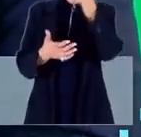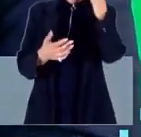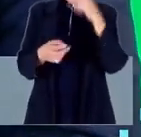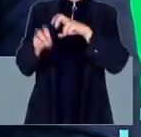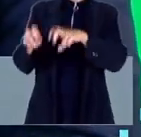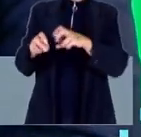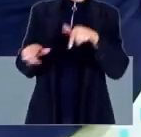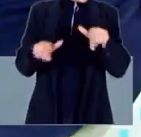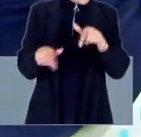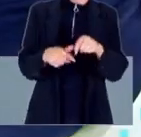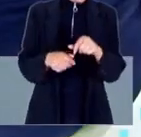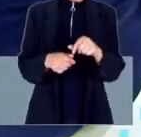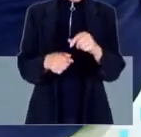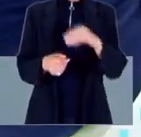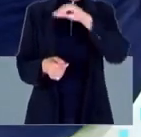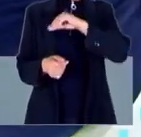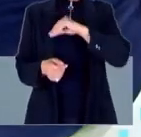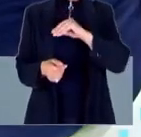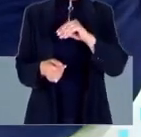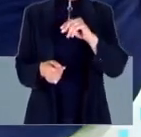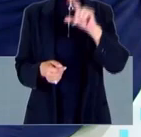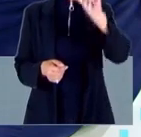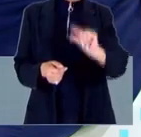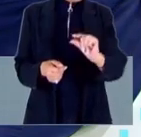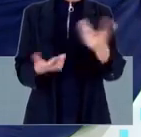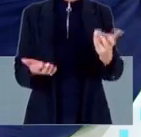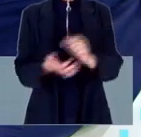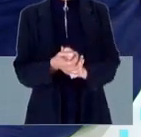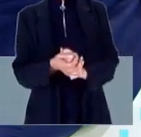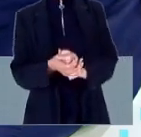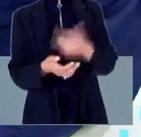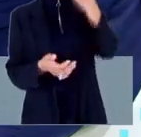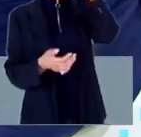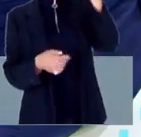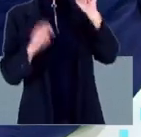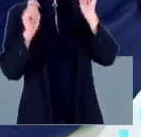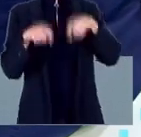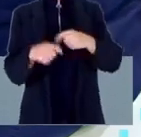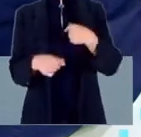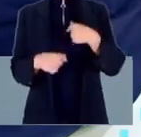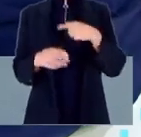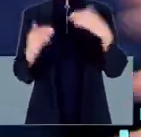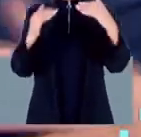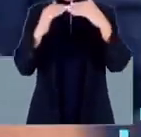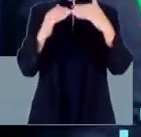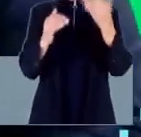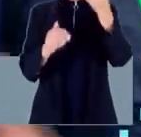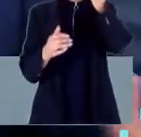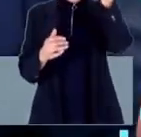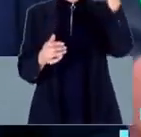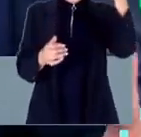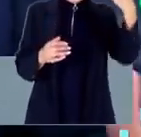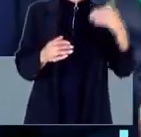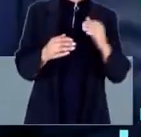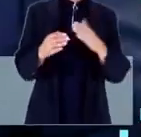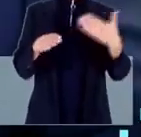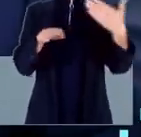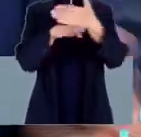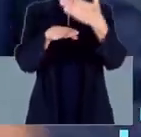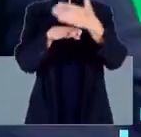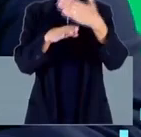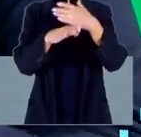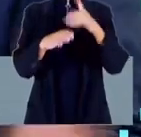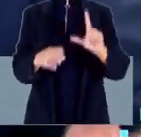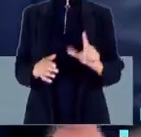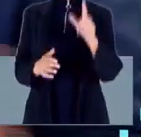na fazenda não ganha e que podem contribuir e que podem é os mais ricos podem contribuir aquela famosa participação nos lucros